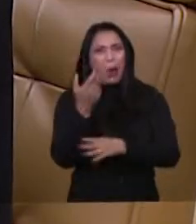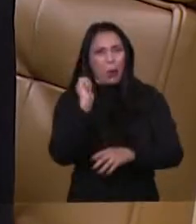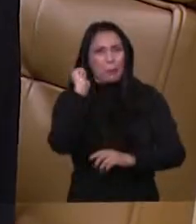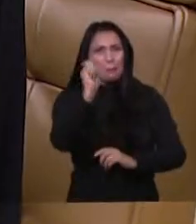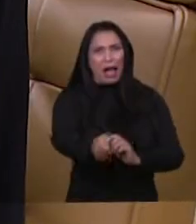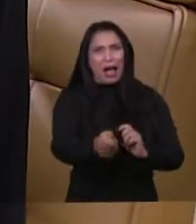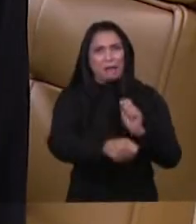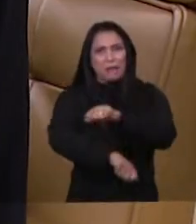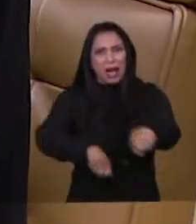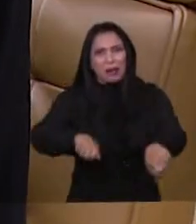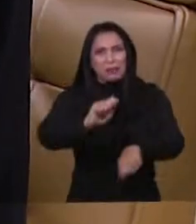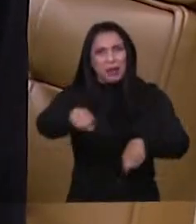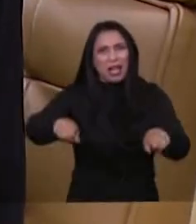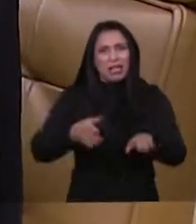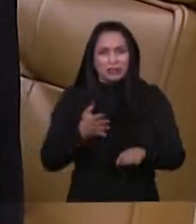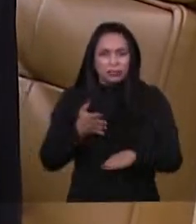também